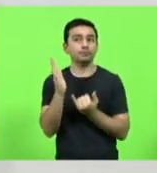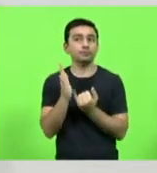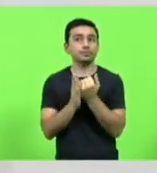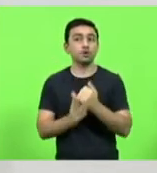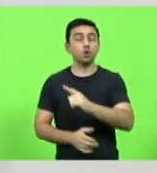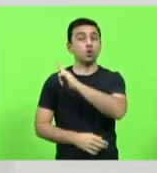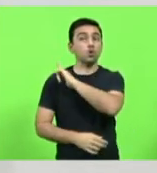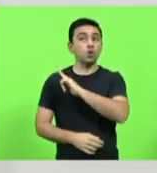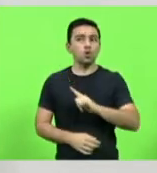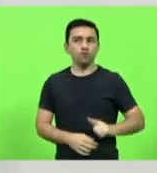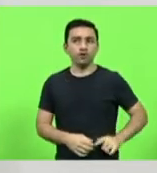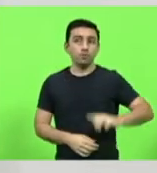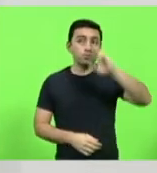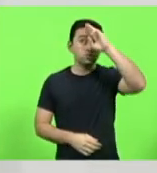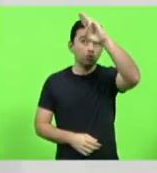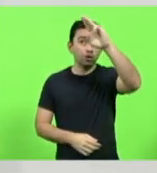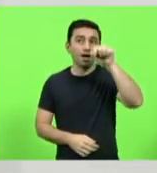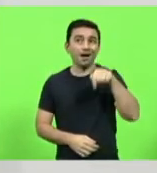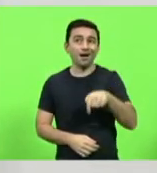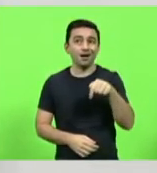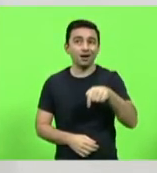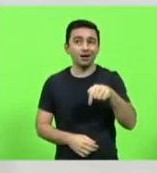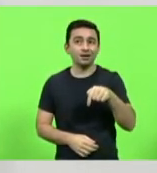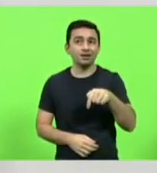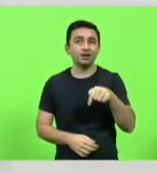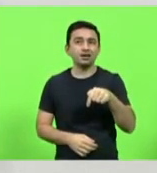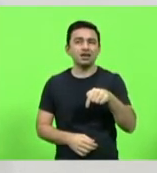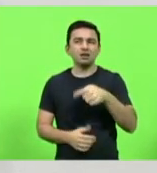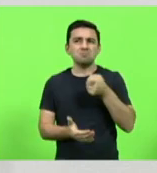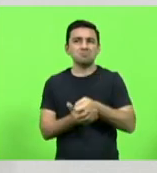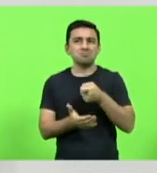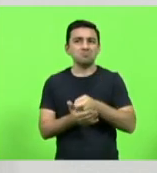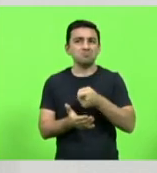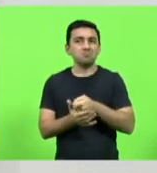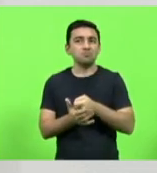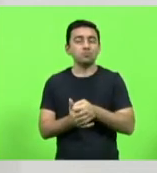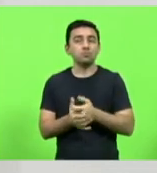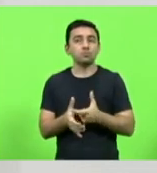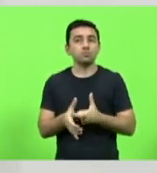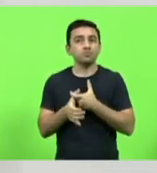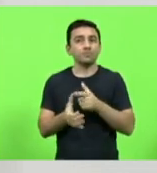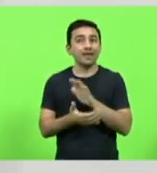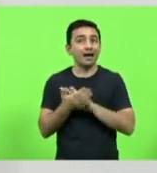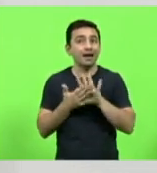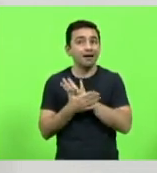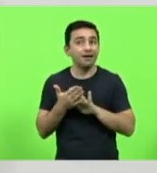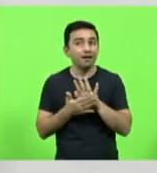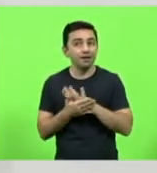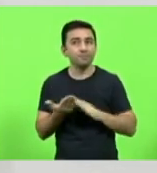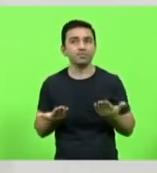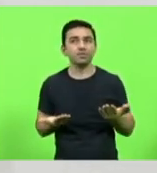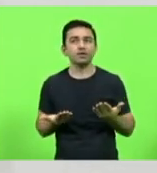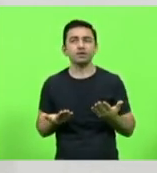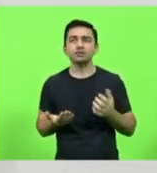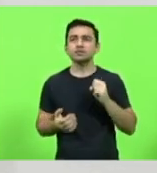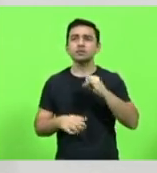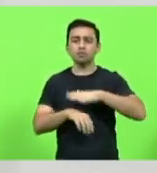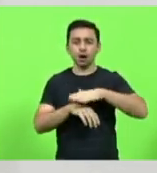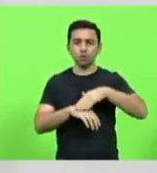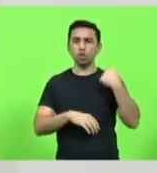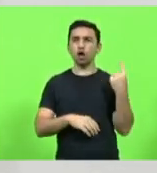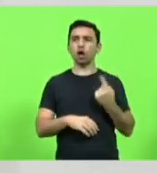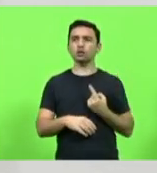Bolsonaro não está cobrando a dívida, só que aí, quando depende da gente, não